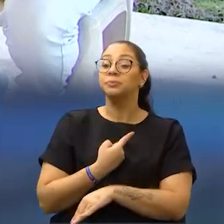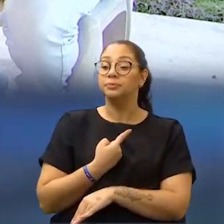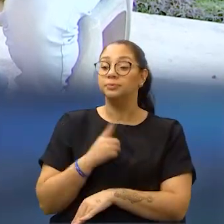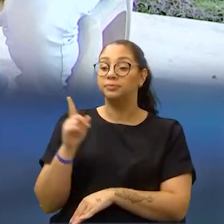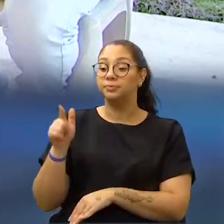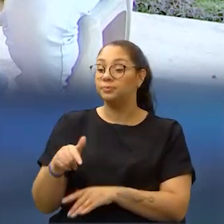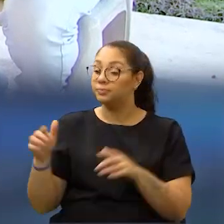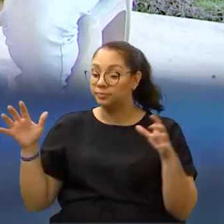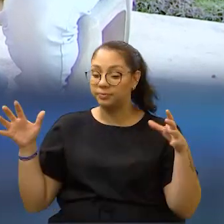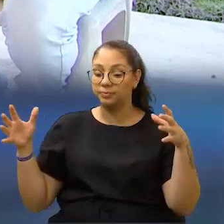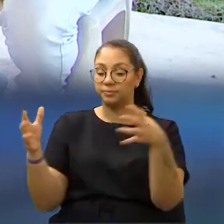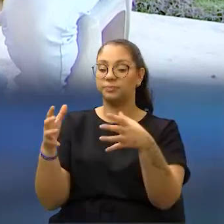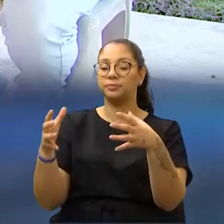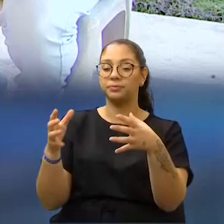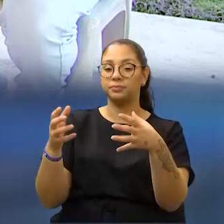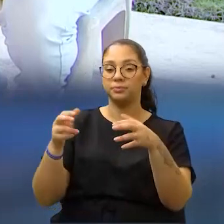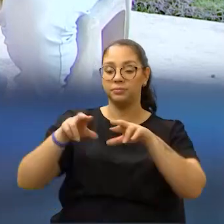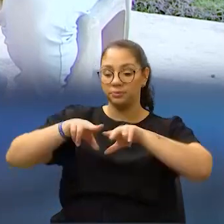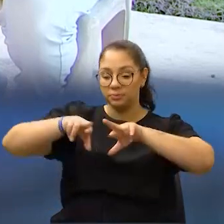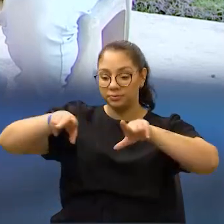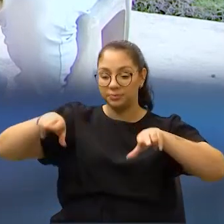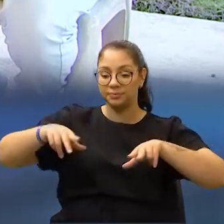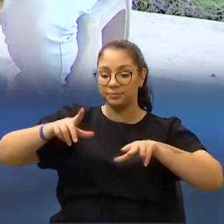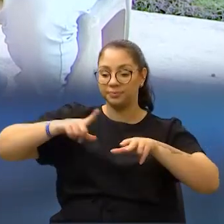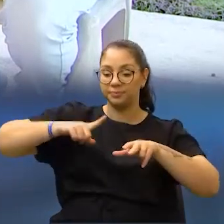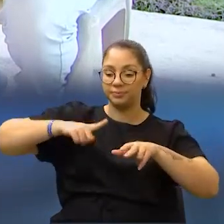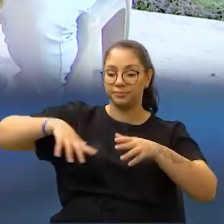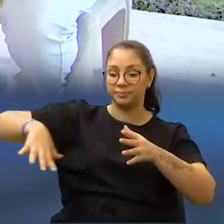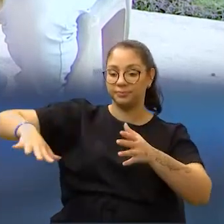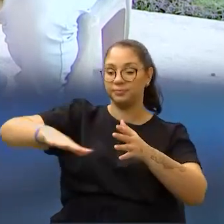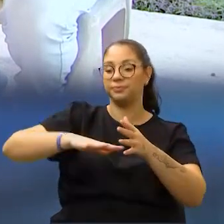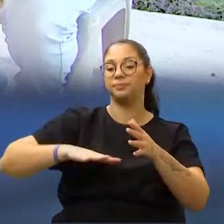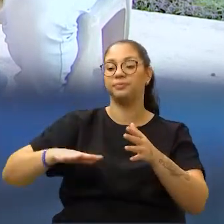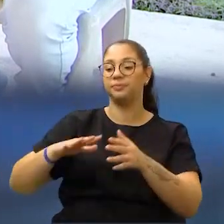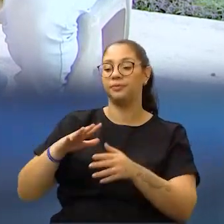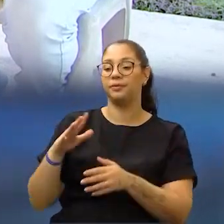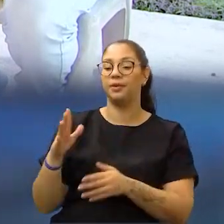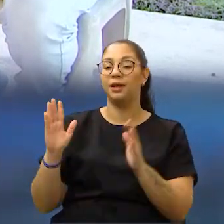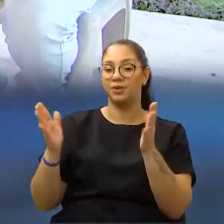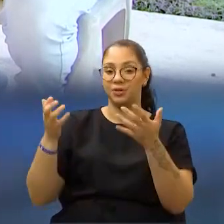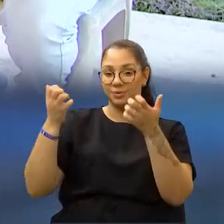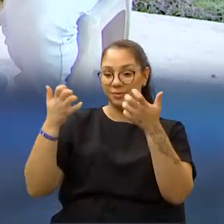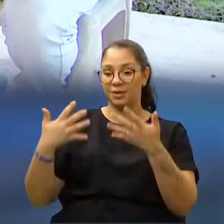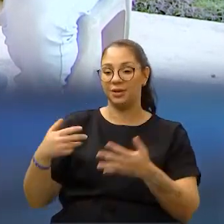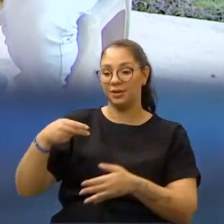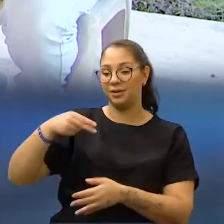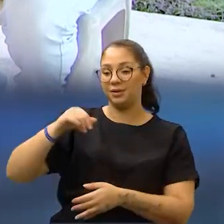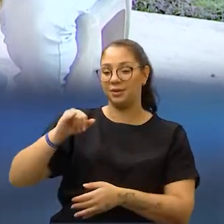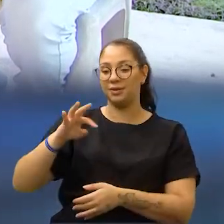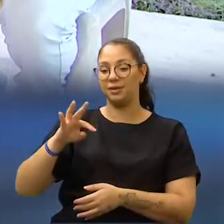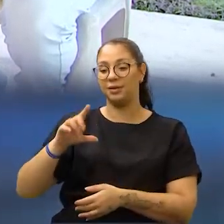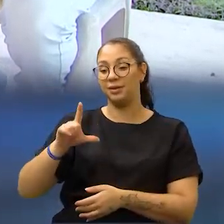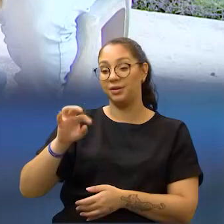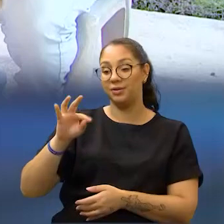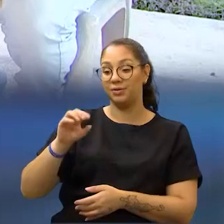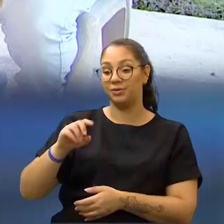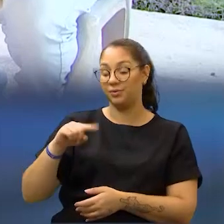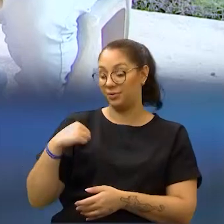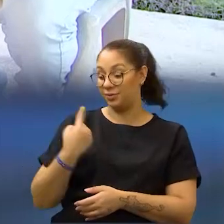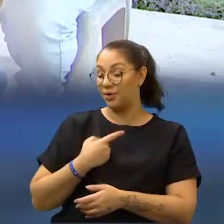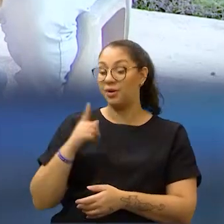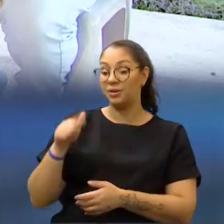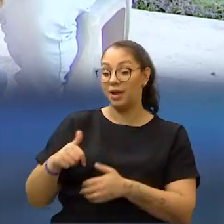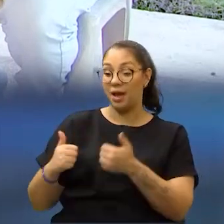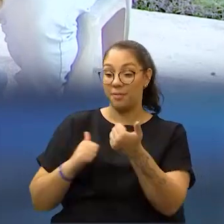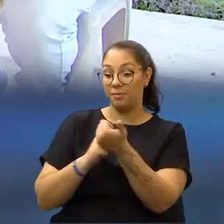Que a gente é uma corrente, como o nosso amigo aqui fala, né? A gente é